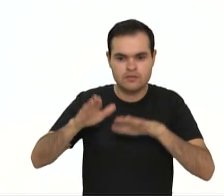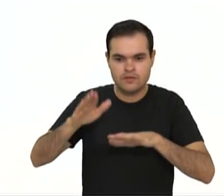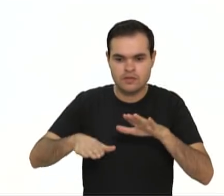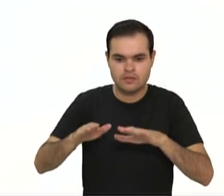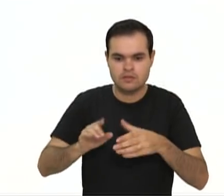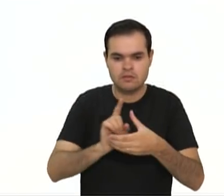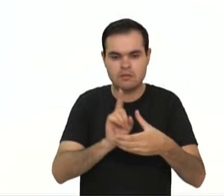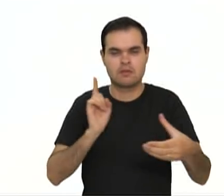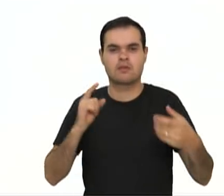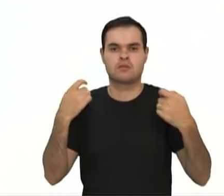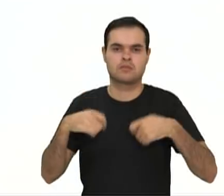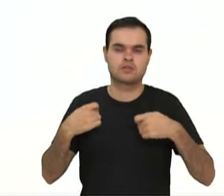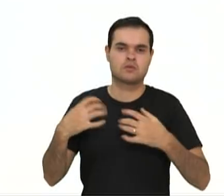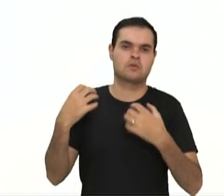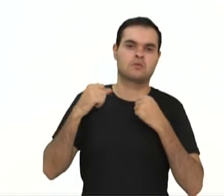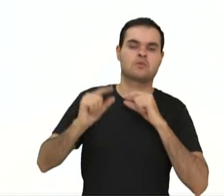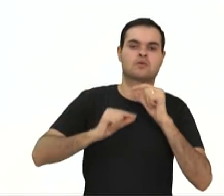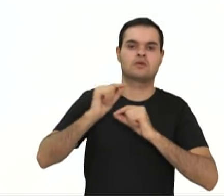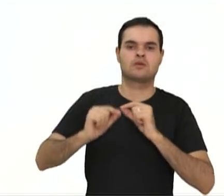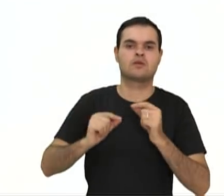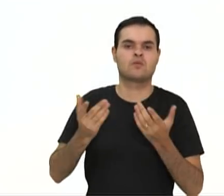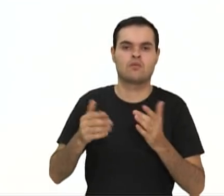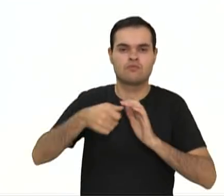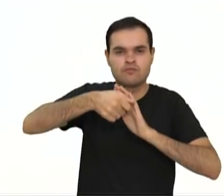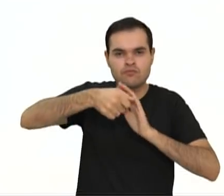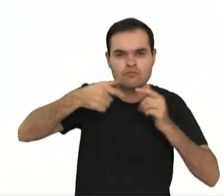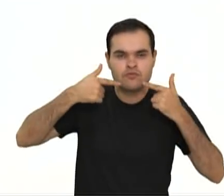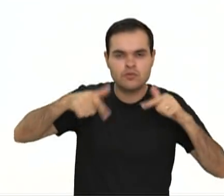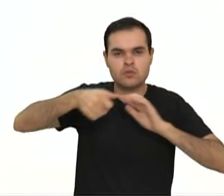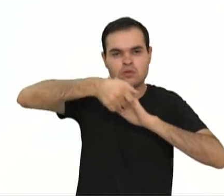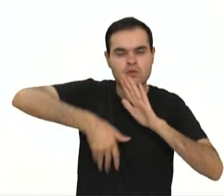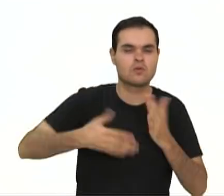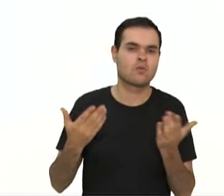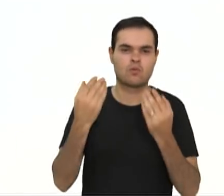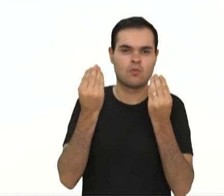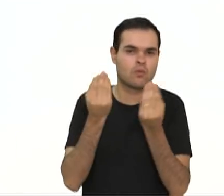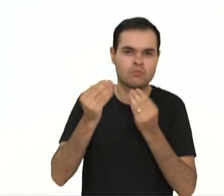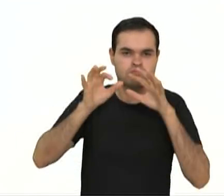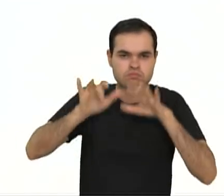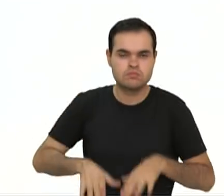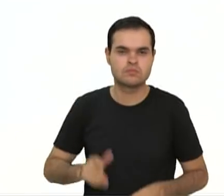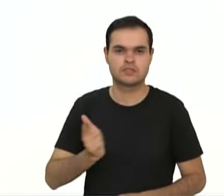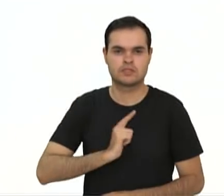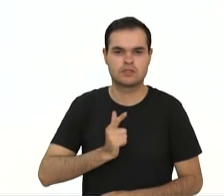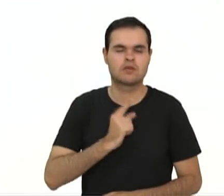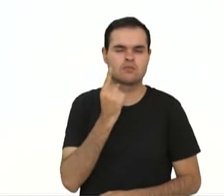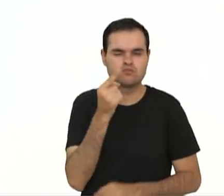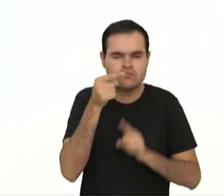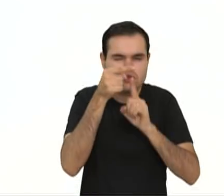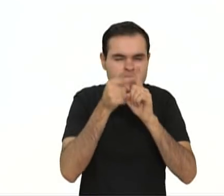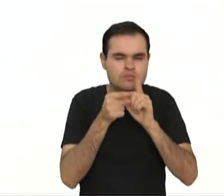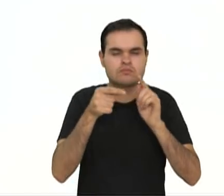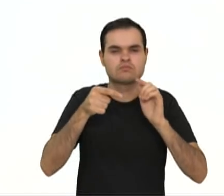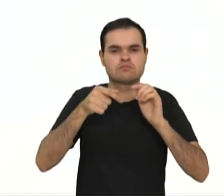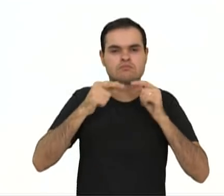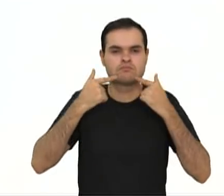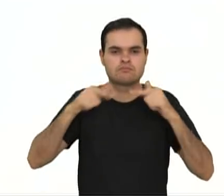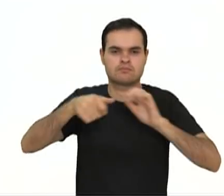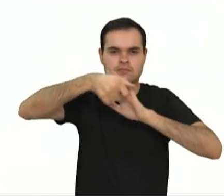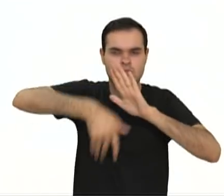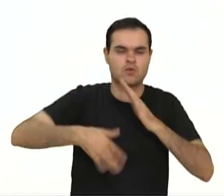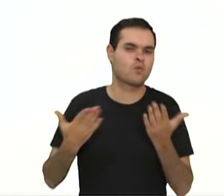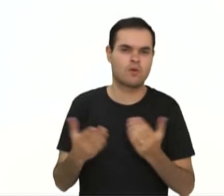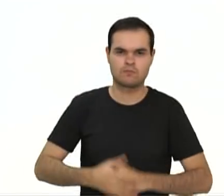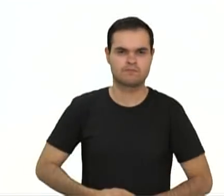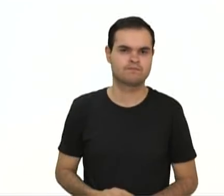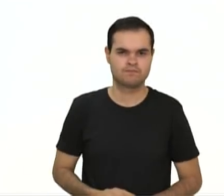o articulista utiliza qual figura de linguagem? Nesse trecho, nós temos a presença de uma figura de linguagem. Identifique qual